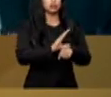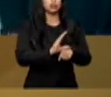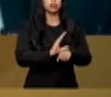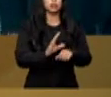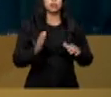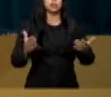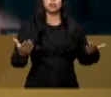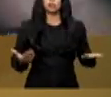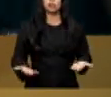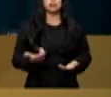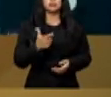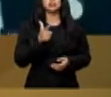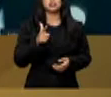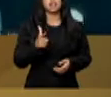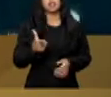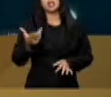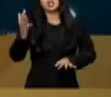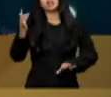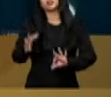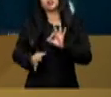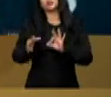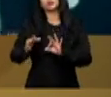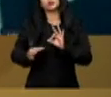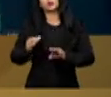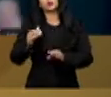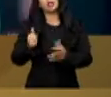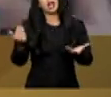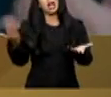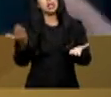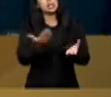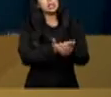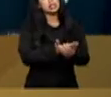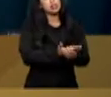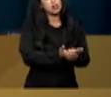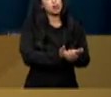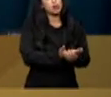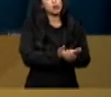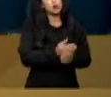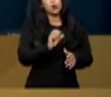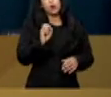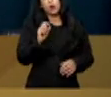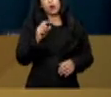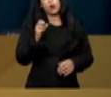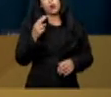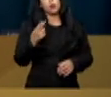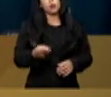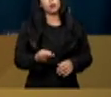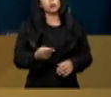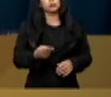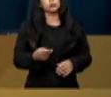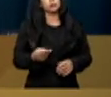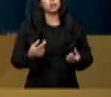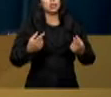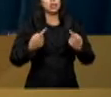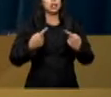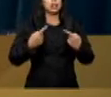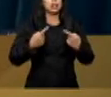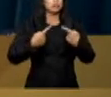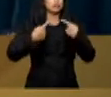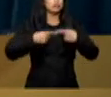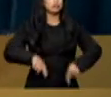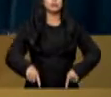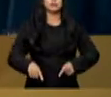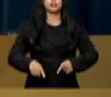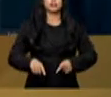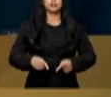cabe nem julgar as ações, nem obstaculizar o ingresso de contribuintes sem